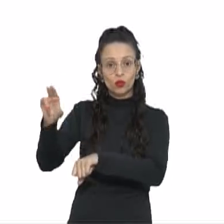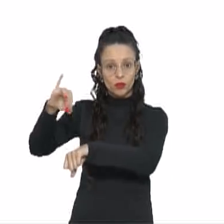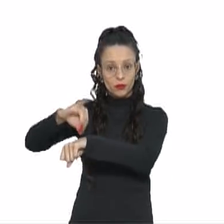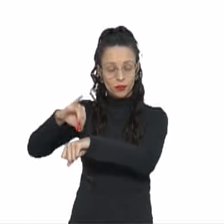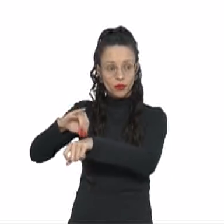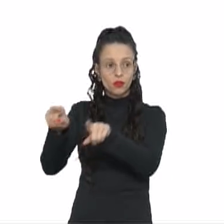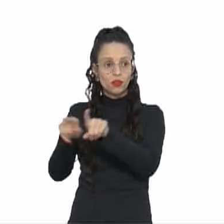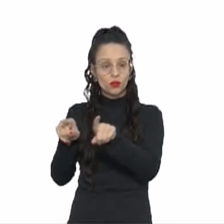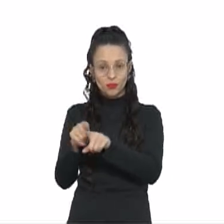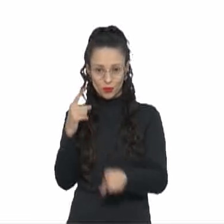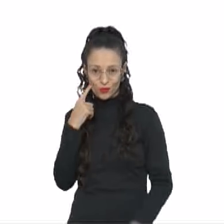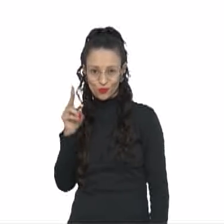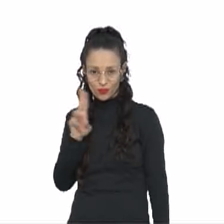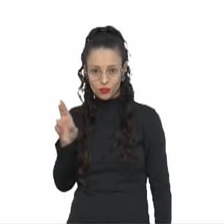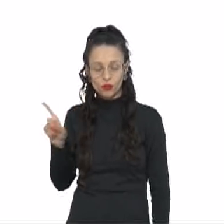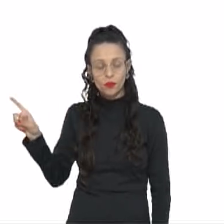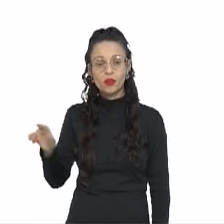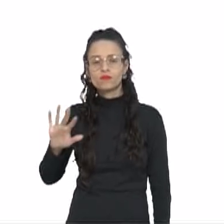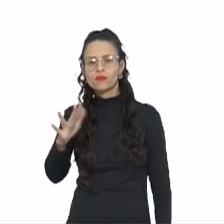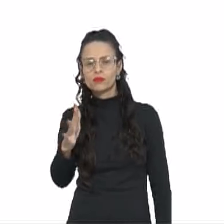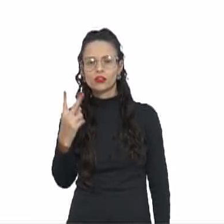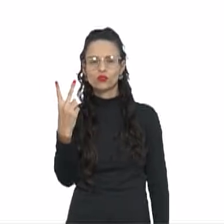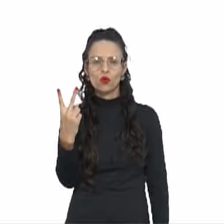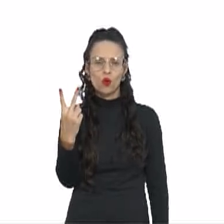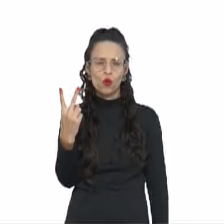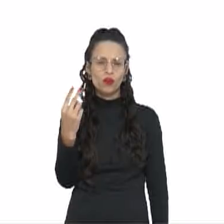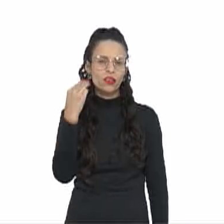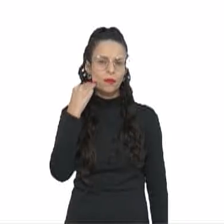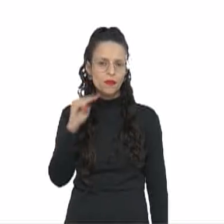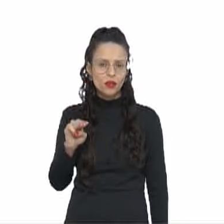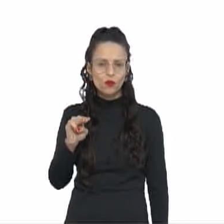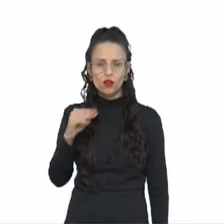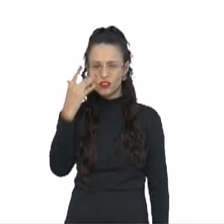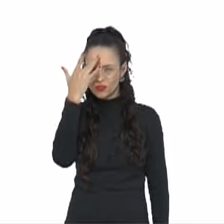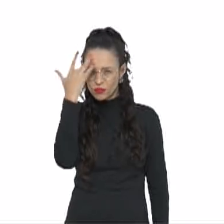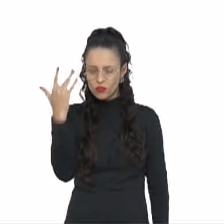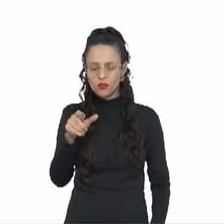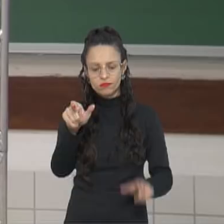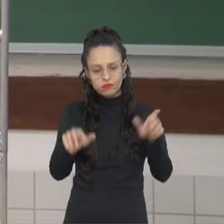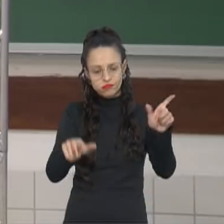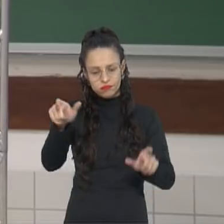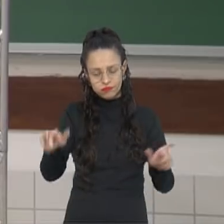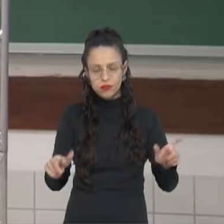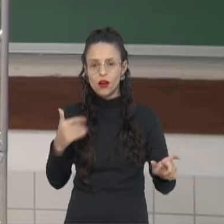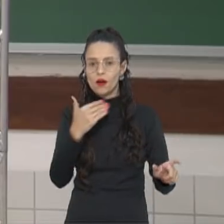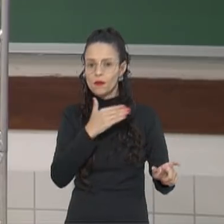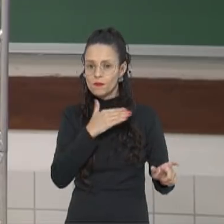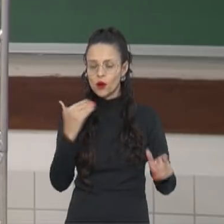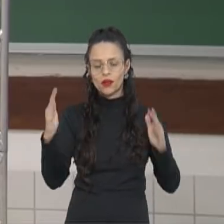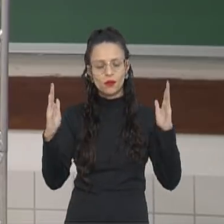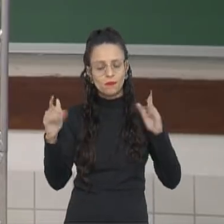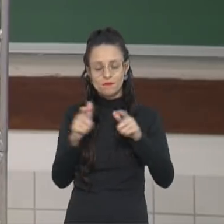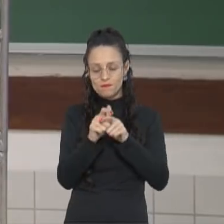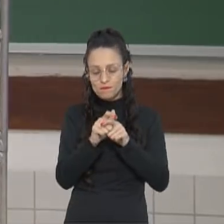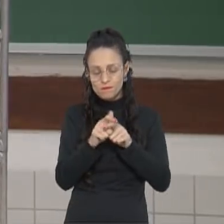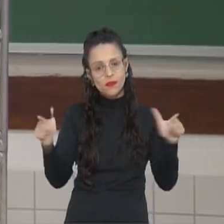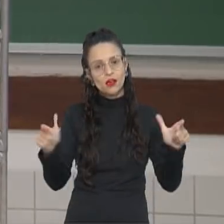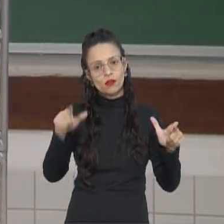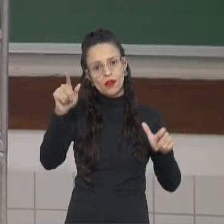capital. Cerca de 2,5 milhões de pessoas morreram durante a guerra, a grande